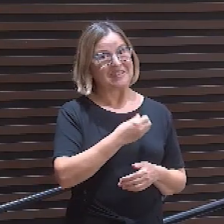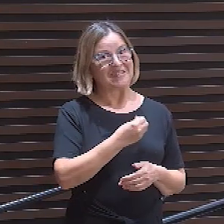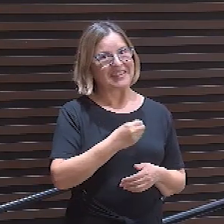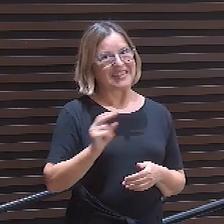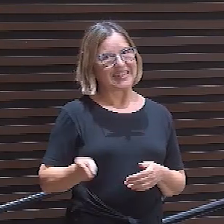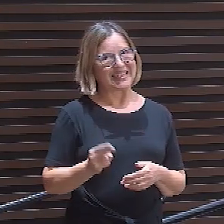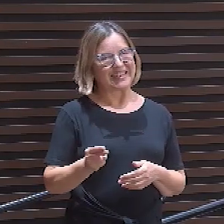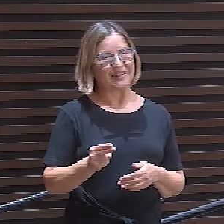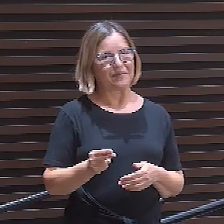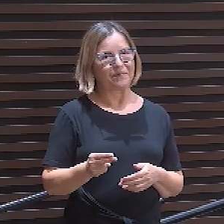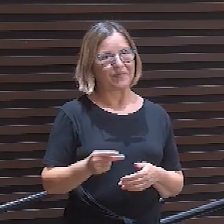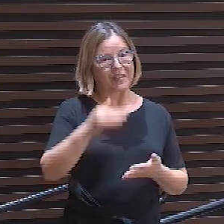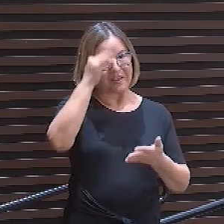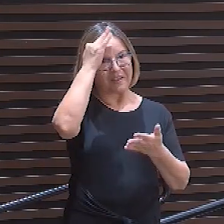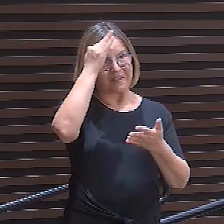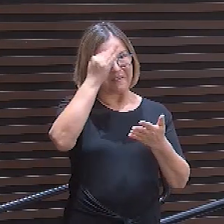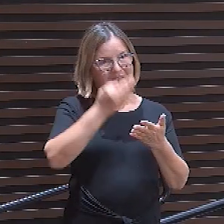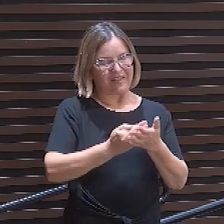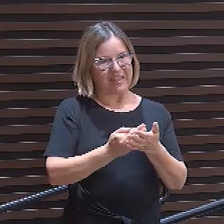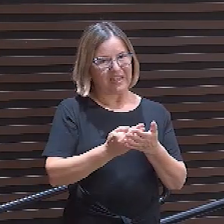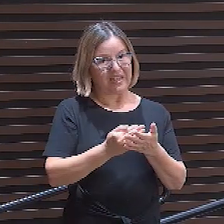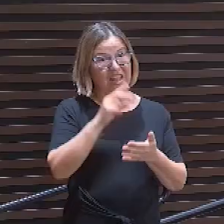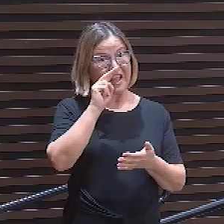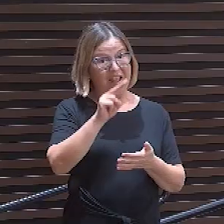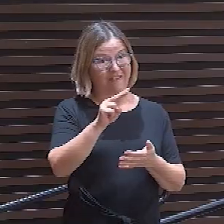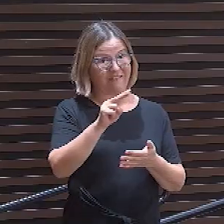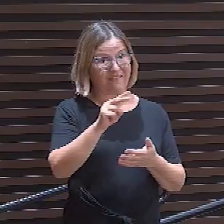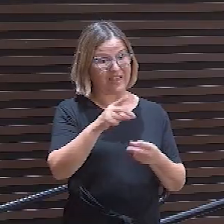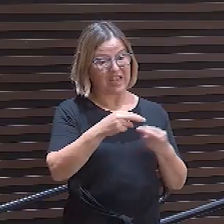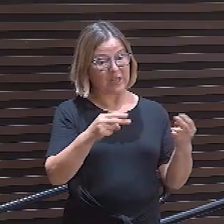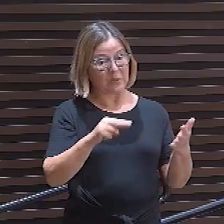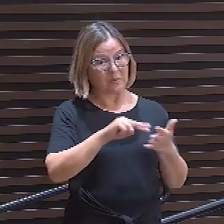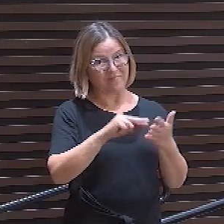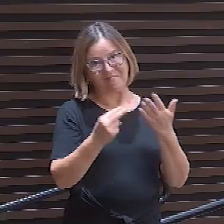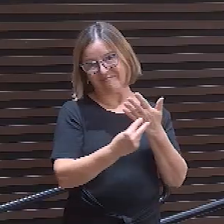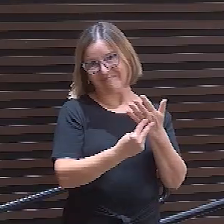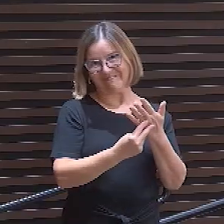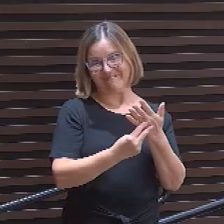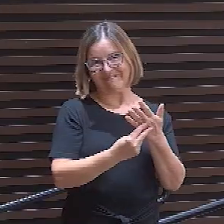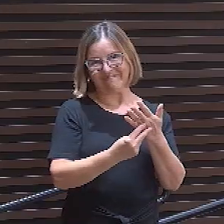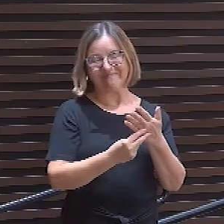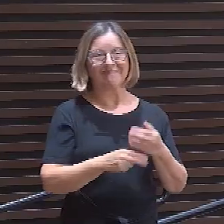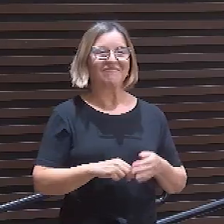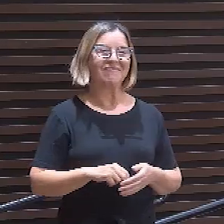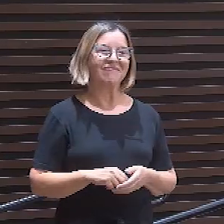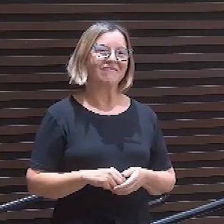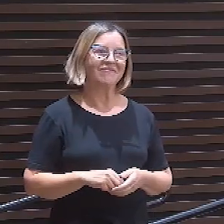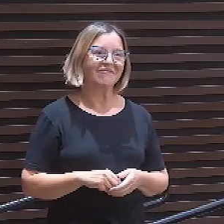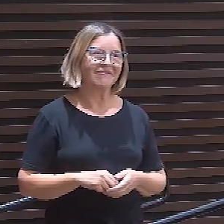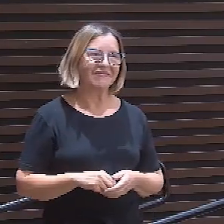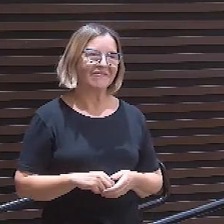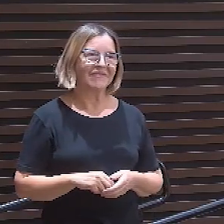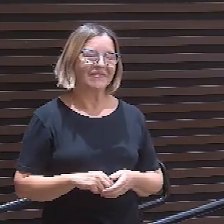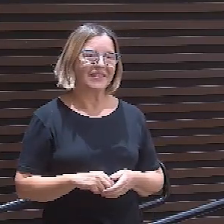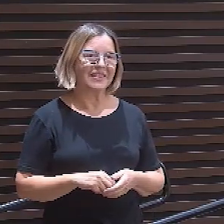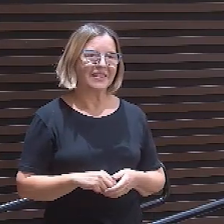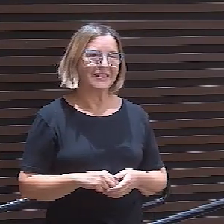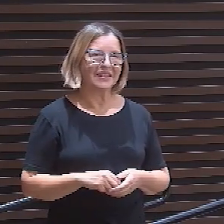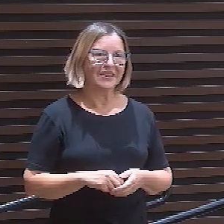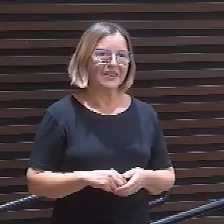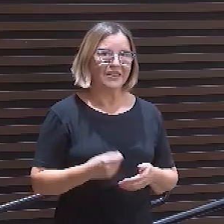é ver o invisível. E a única forma de resistir ao presente é com os olhos do